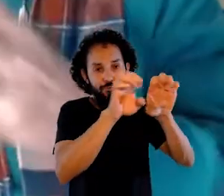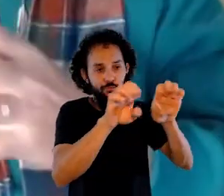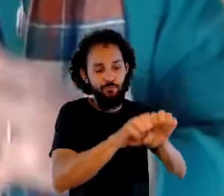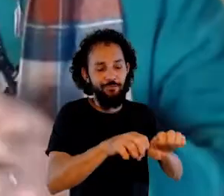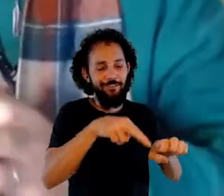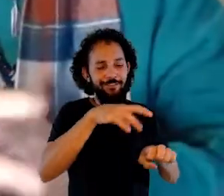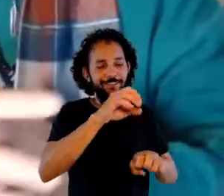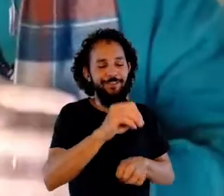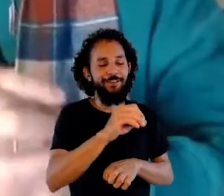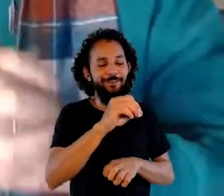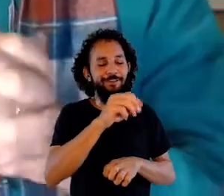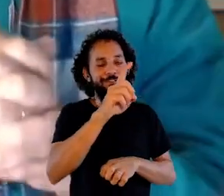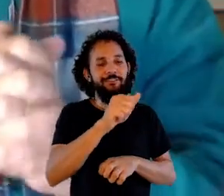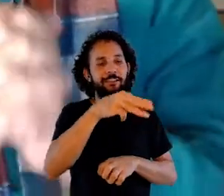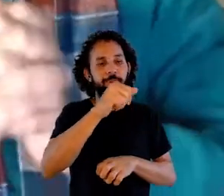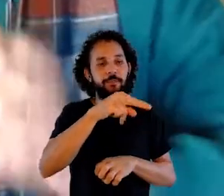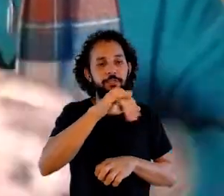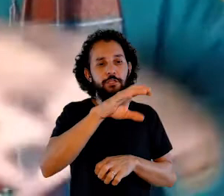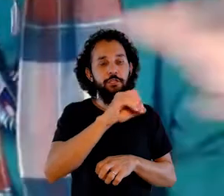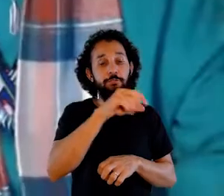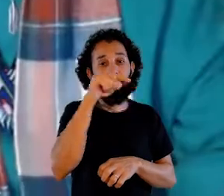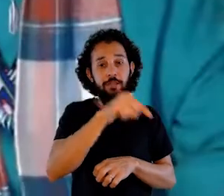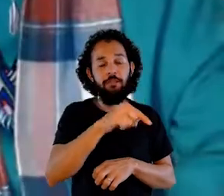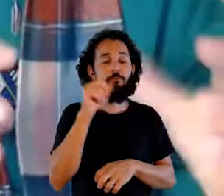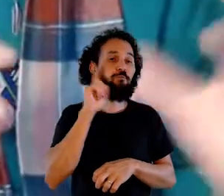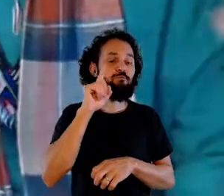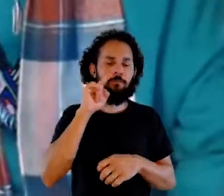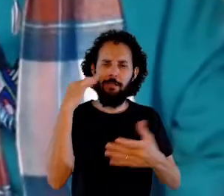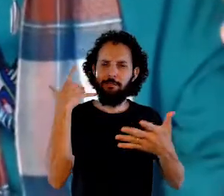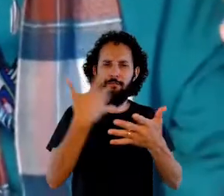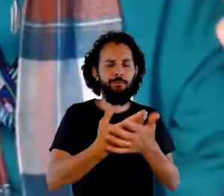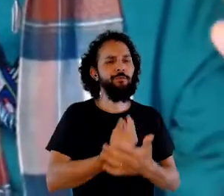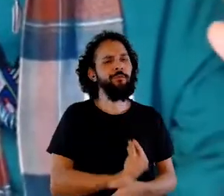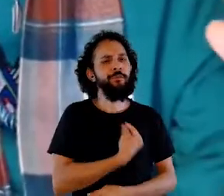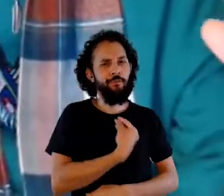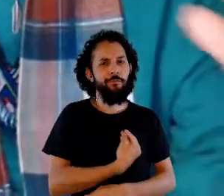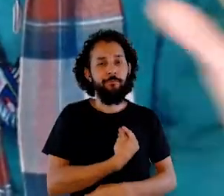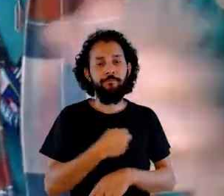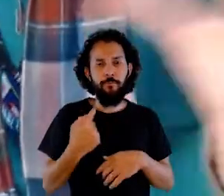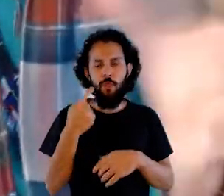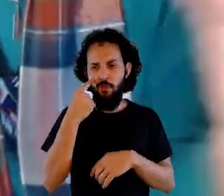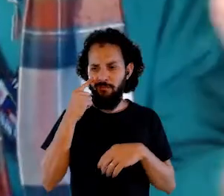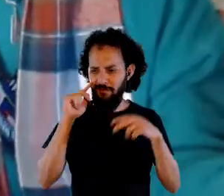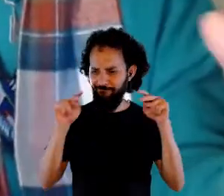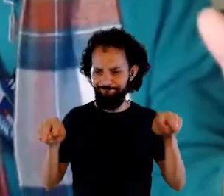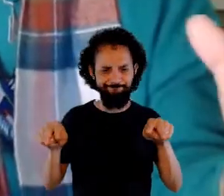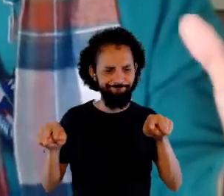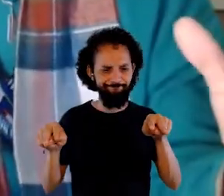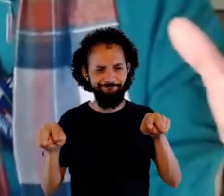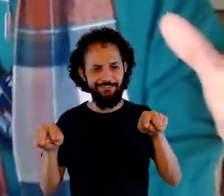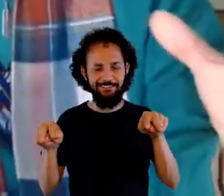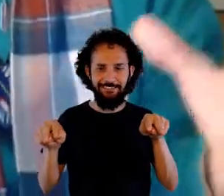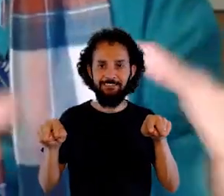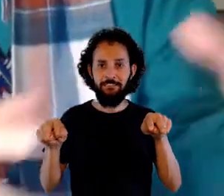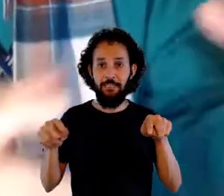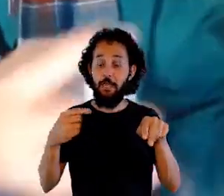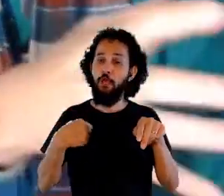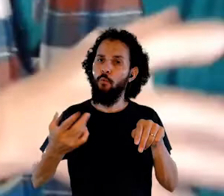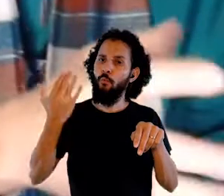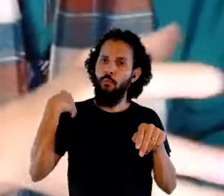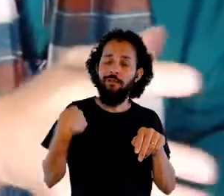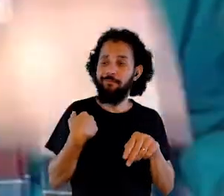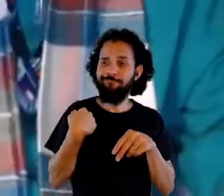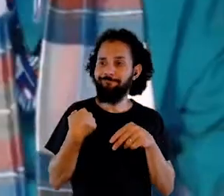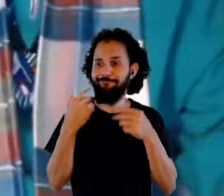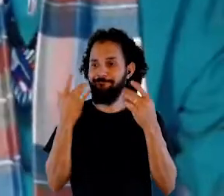está até hoje, que permanece até hoje. E eu olhava para esses 2 lados, na época, eu não me achava, porque eu não